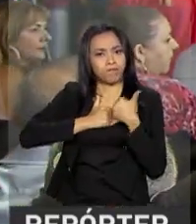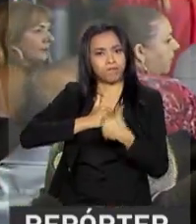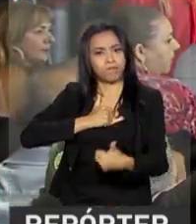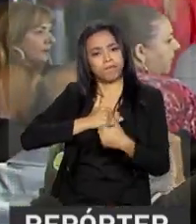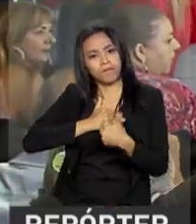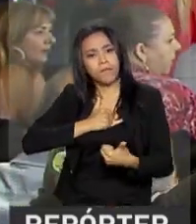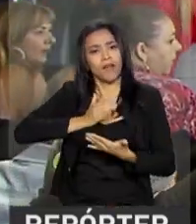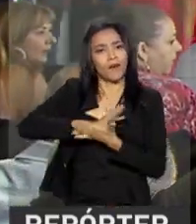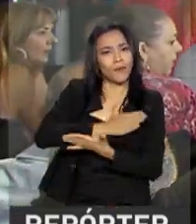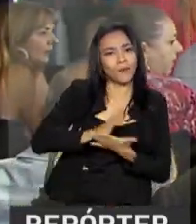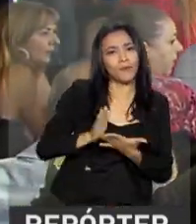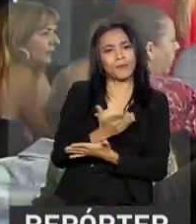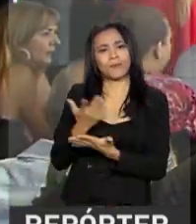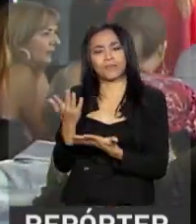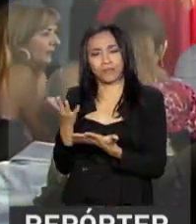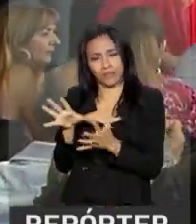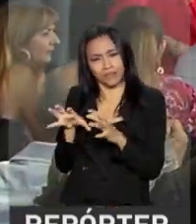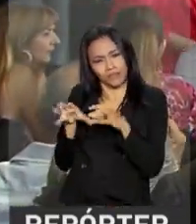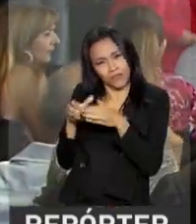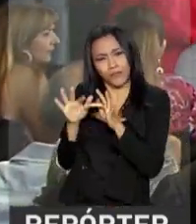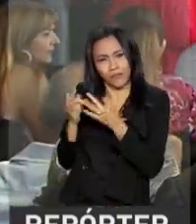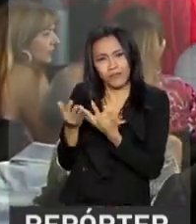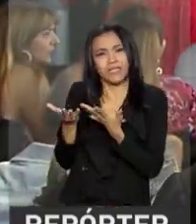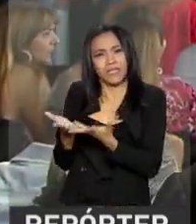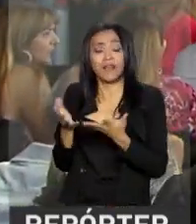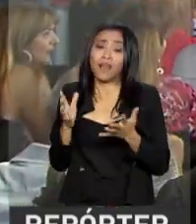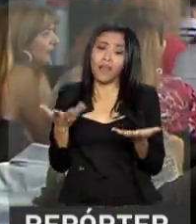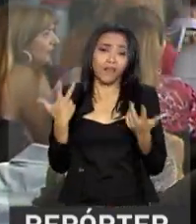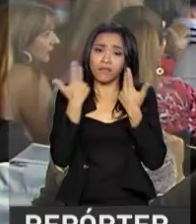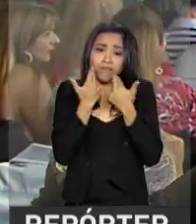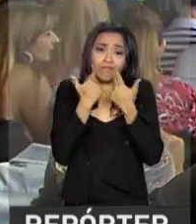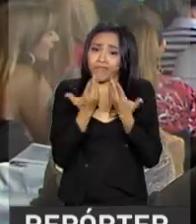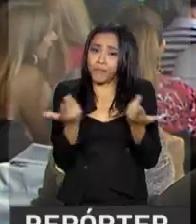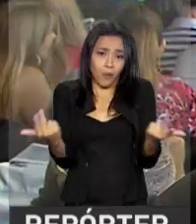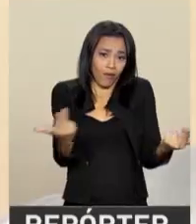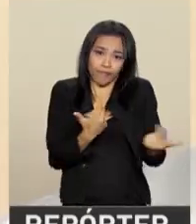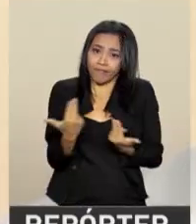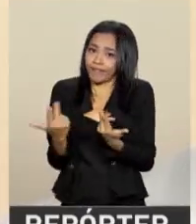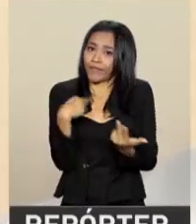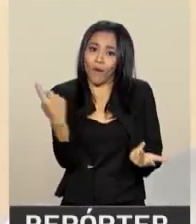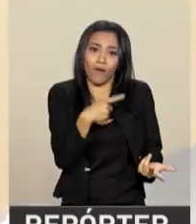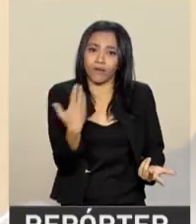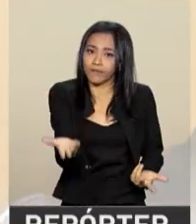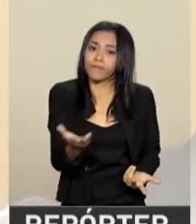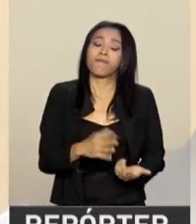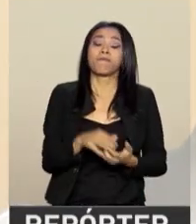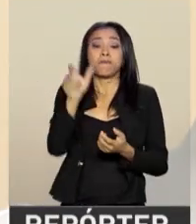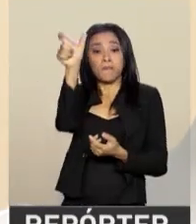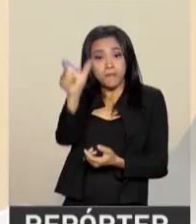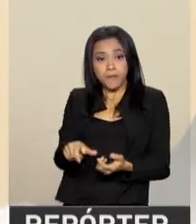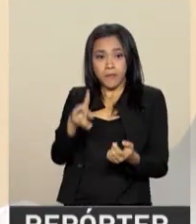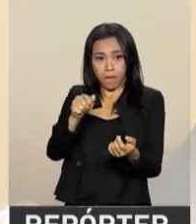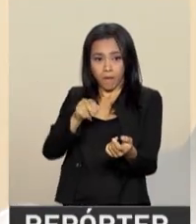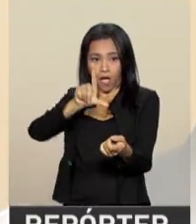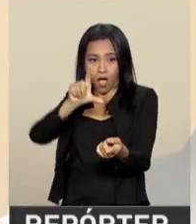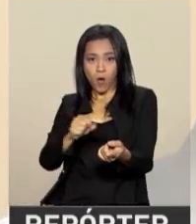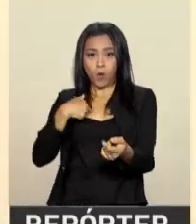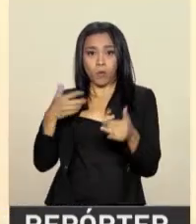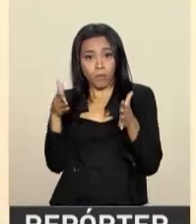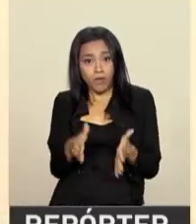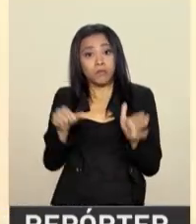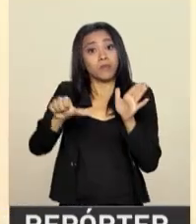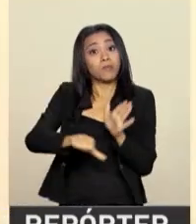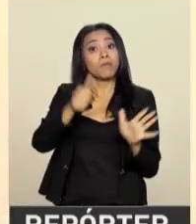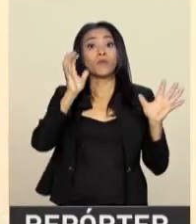alguns são arrimos de família é um cidadão comum como todos nós paulo participou da primeira turma do projeto da